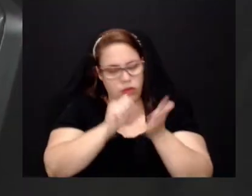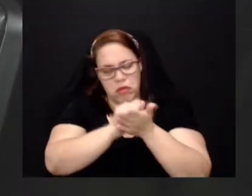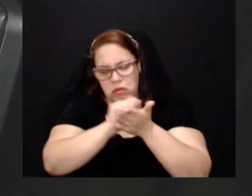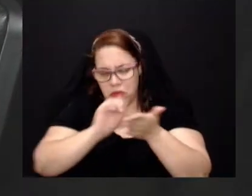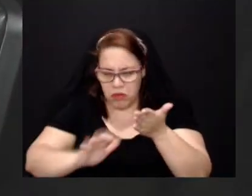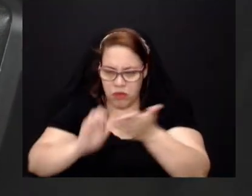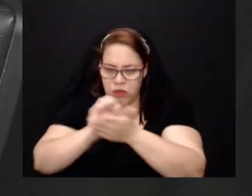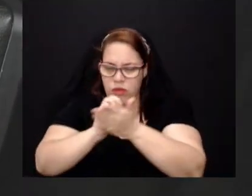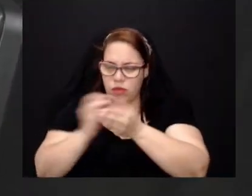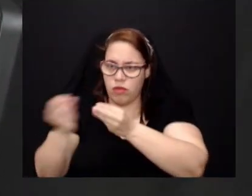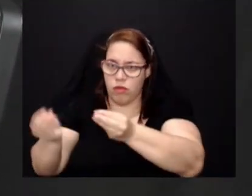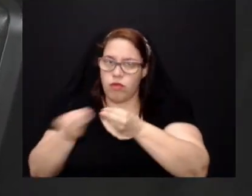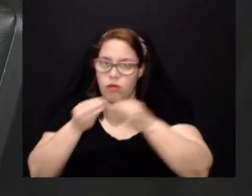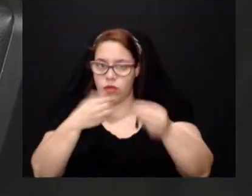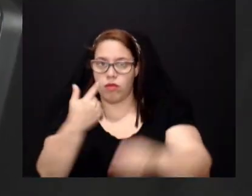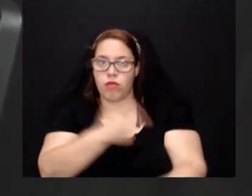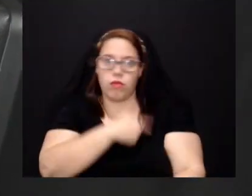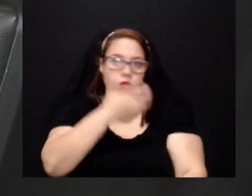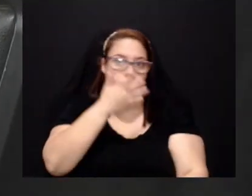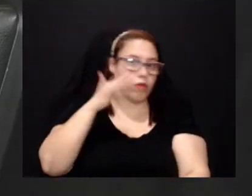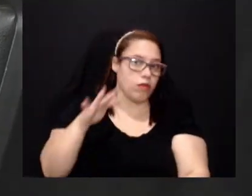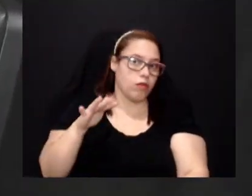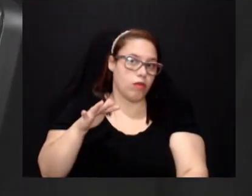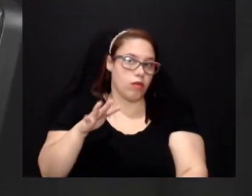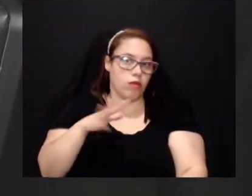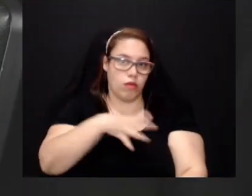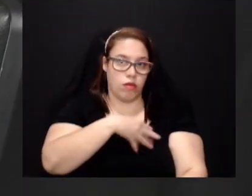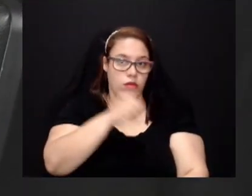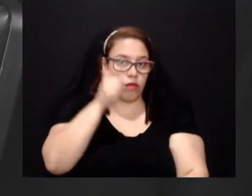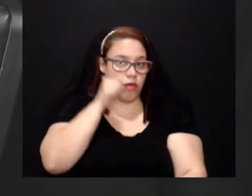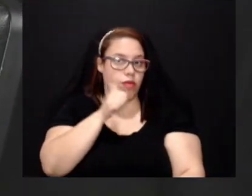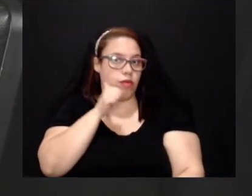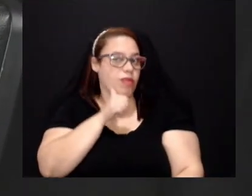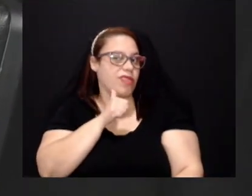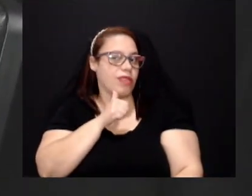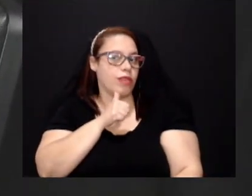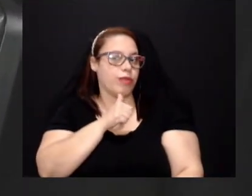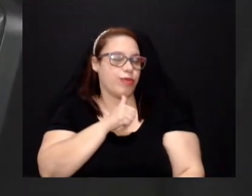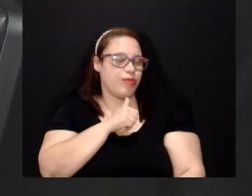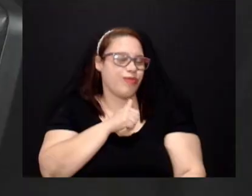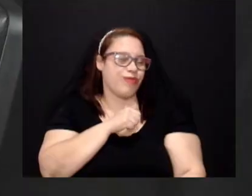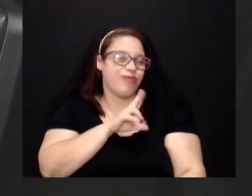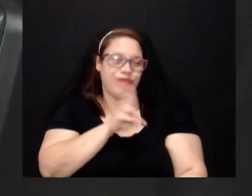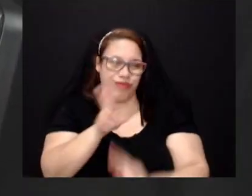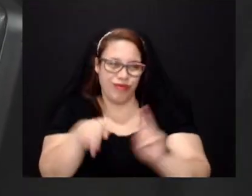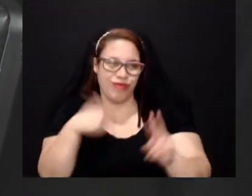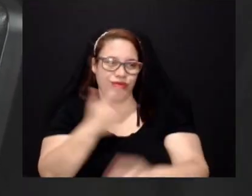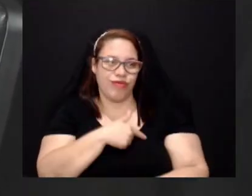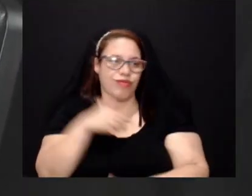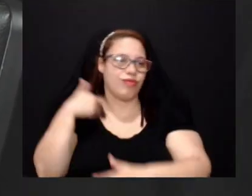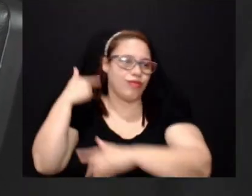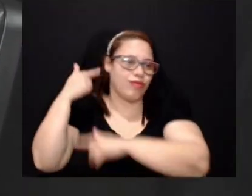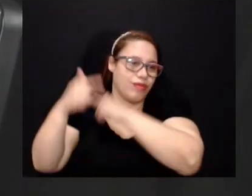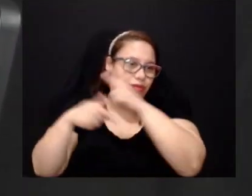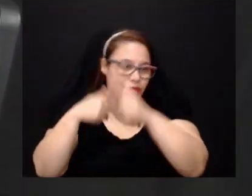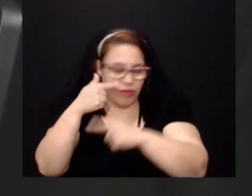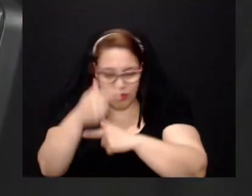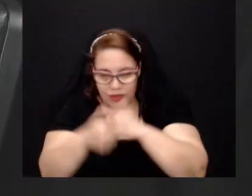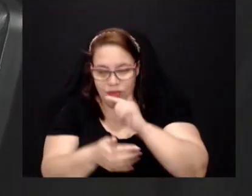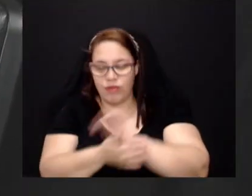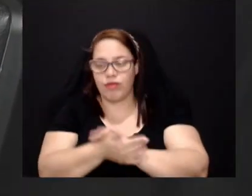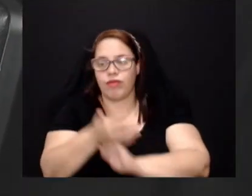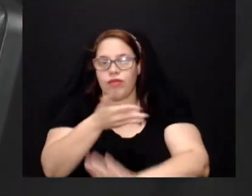levando nossas crianças, filhas e filhos, que a gente chama de nossa erezada, para participar